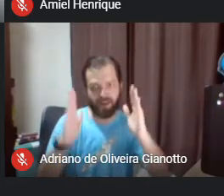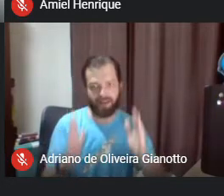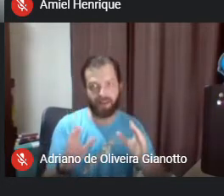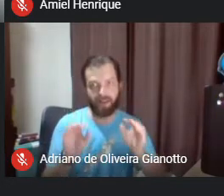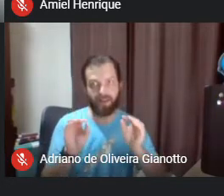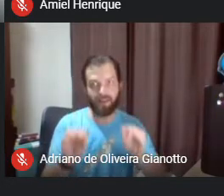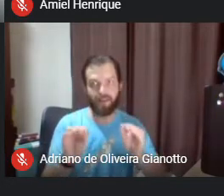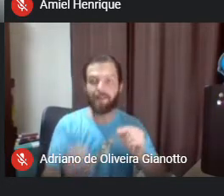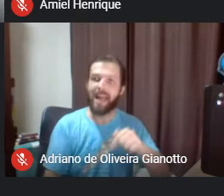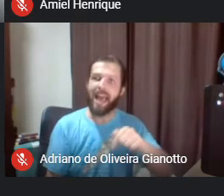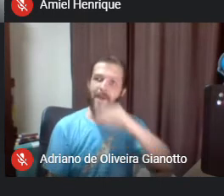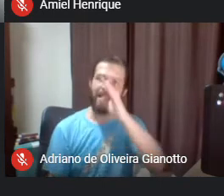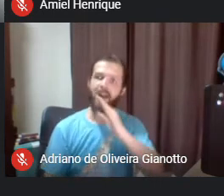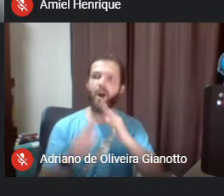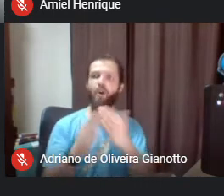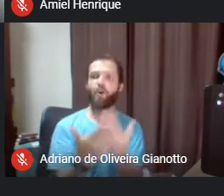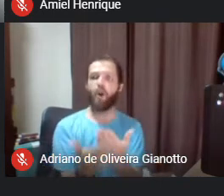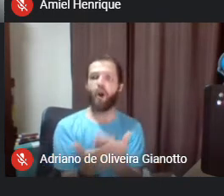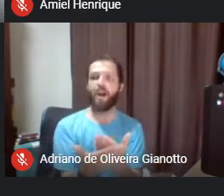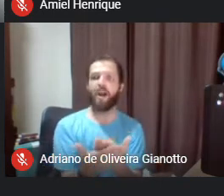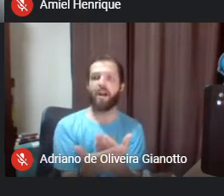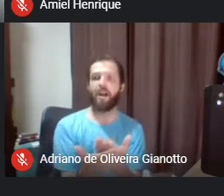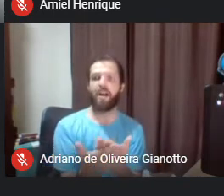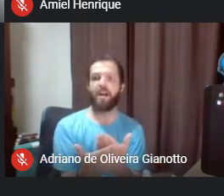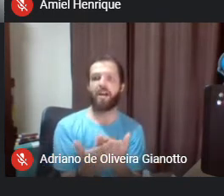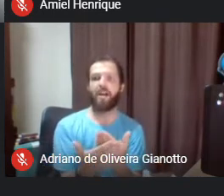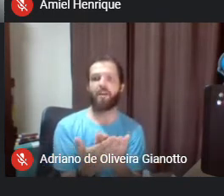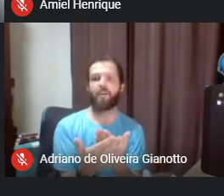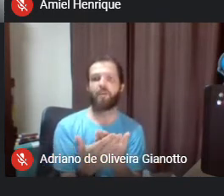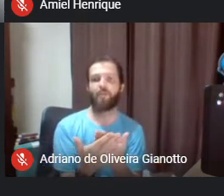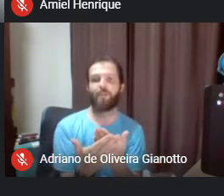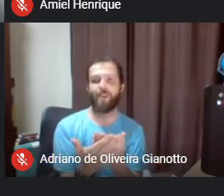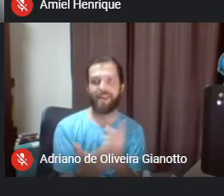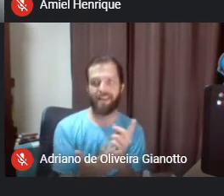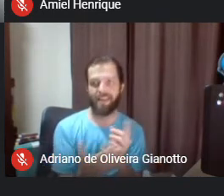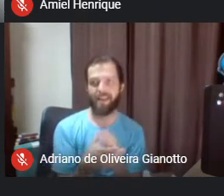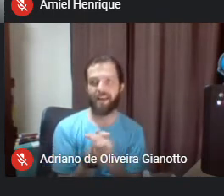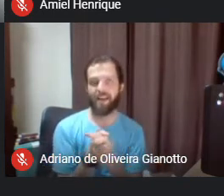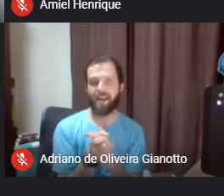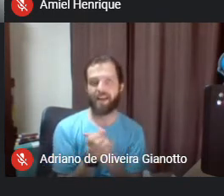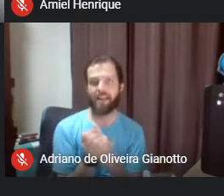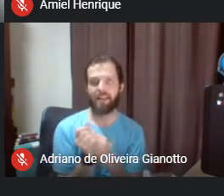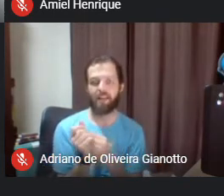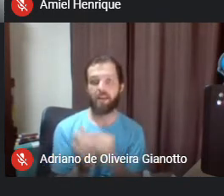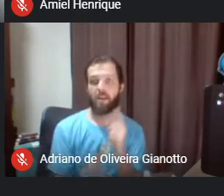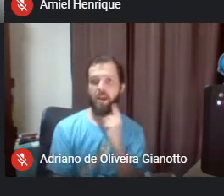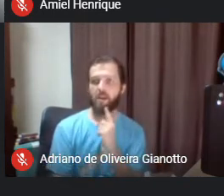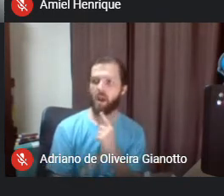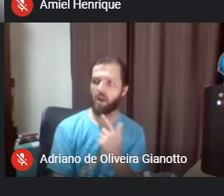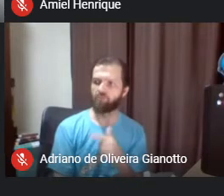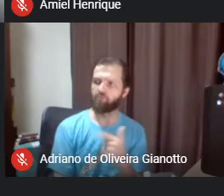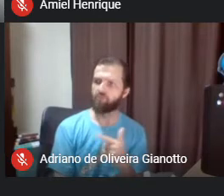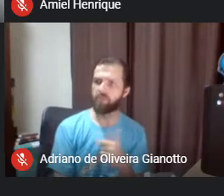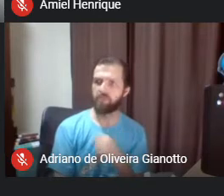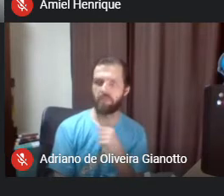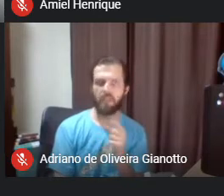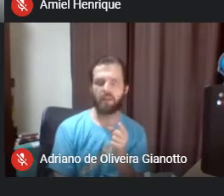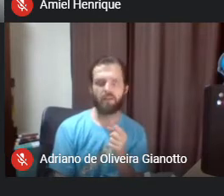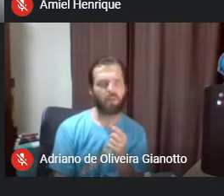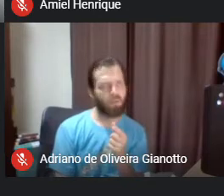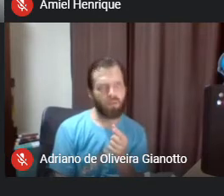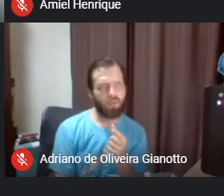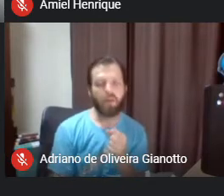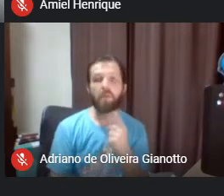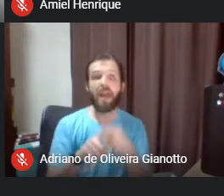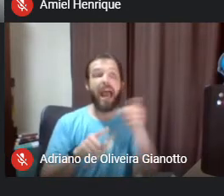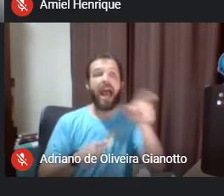escola. Lá na França, esse sinal é escola. Aqui no Brasil é esse sinal, né, sinal de escola. E os surdos falaram,